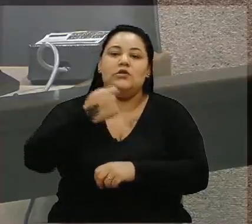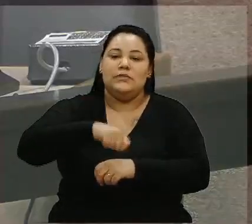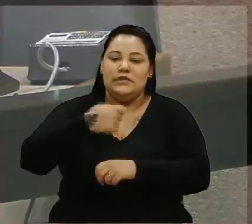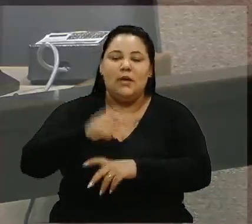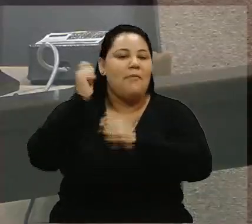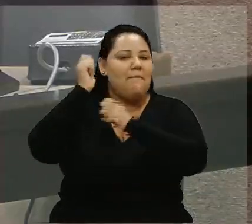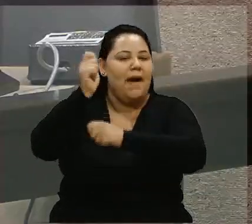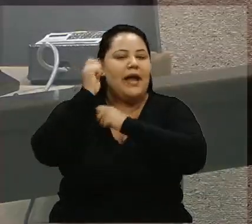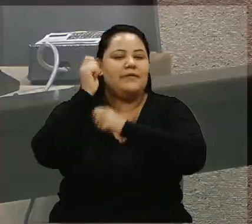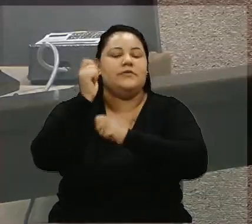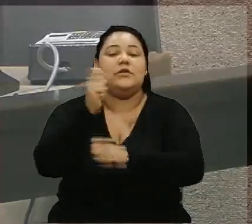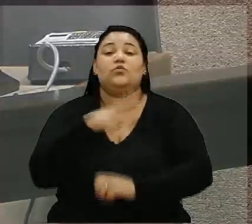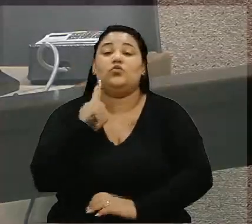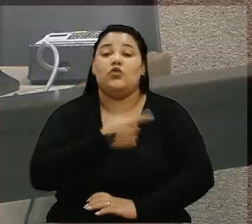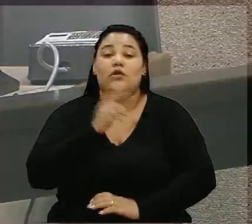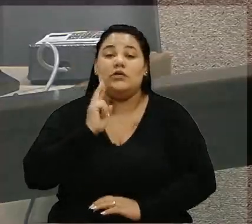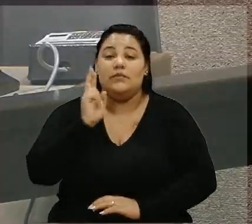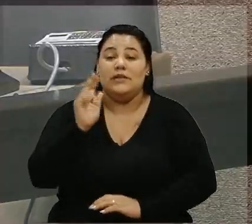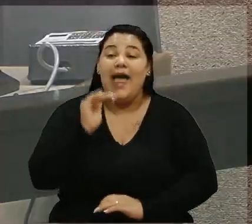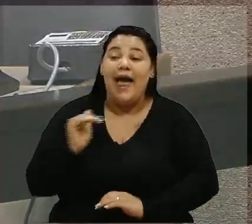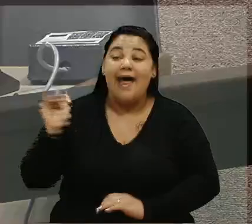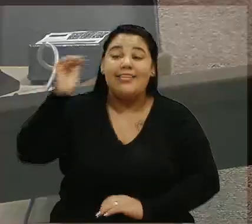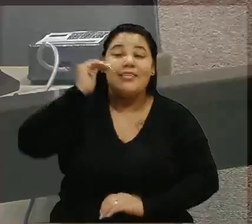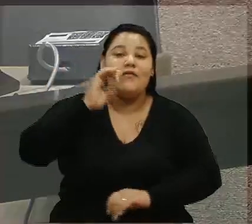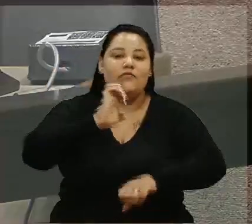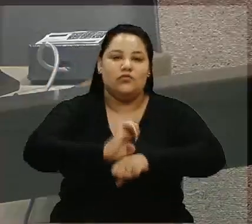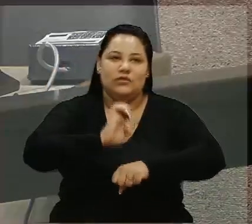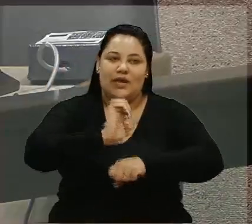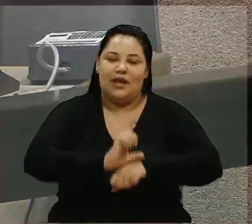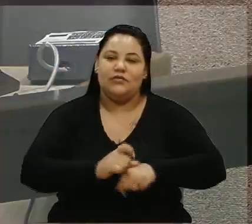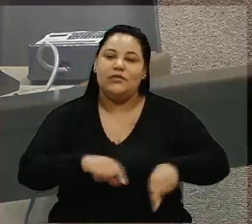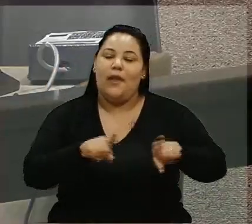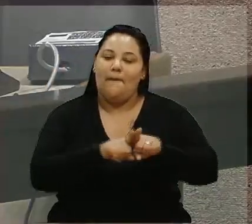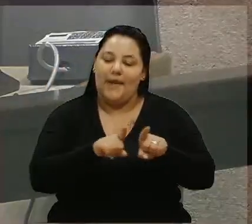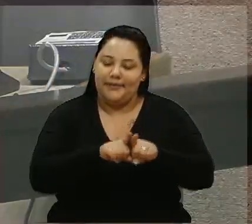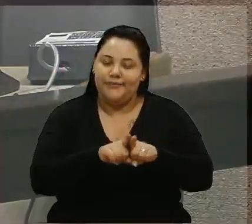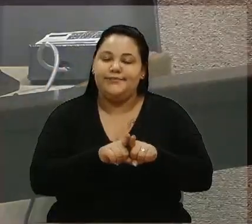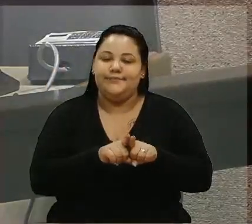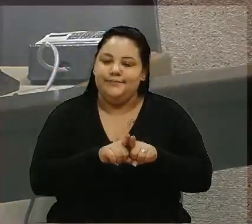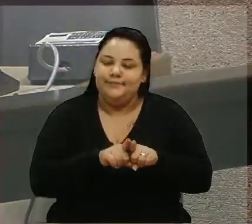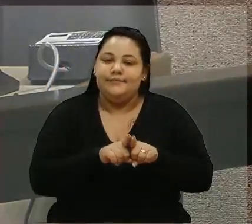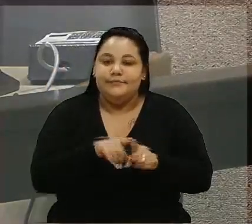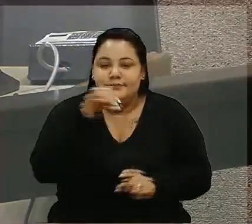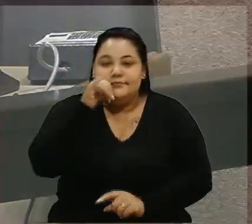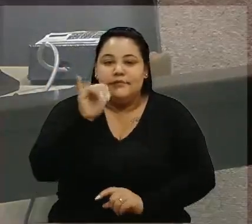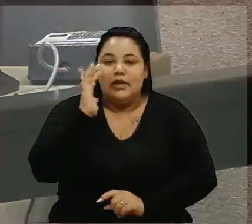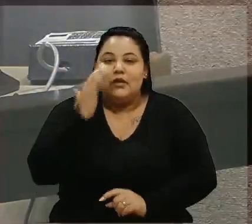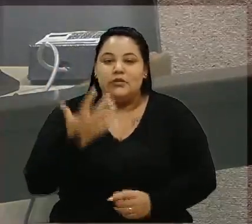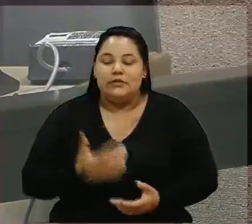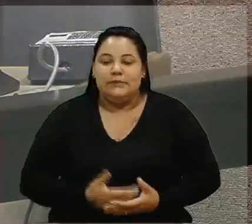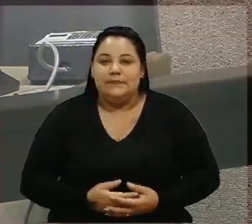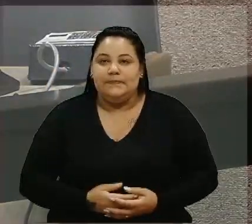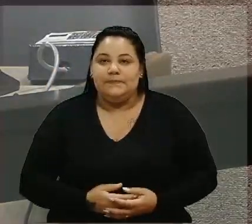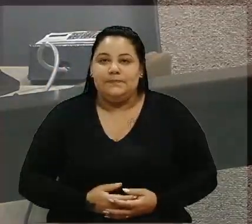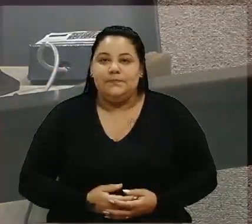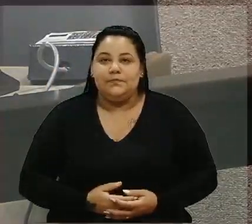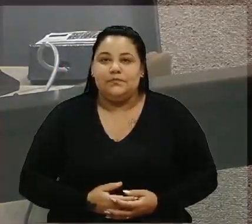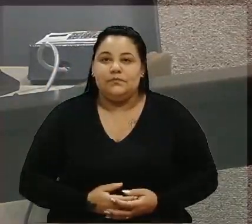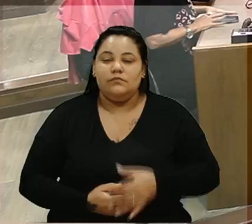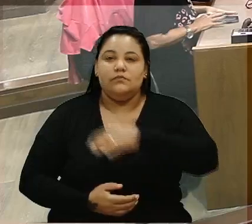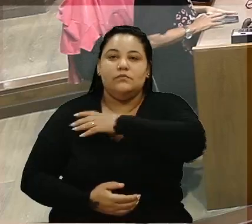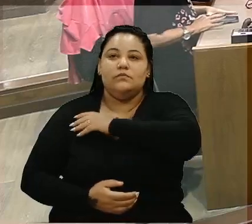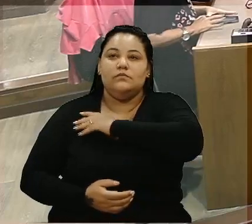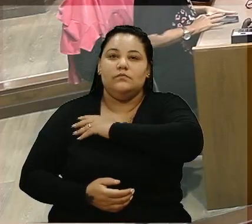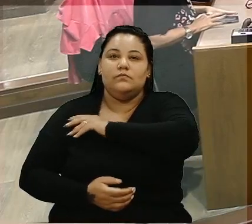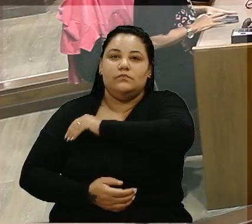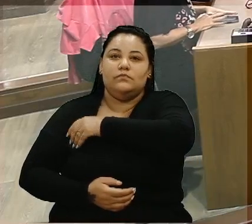manifestação aí dos nossos representantes a nível estadual, né, para que isso não aconteça. Peço uma parte, vereadora. Uma parte, vereadora. Uma